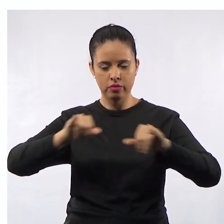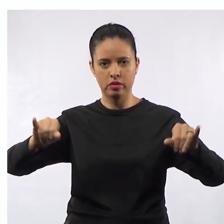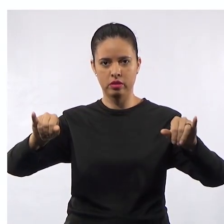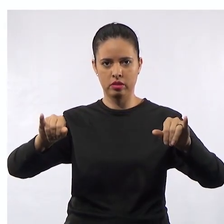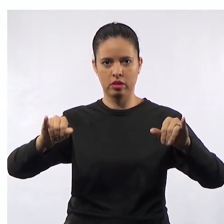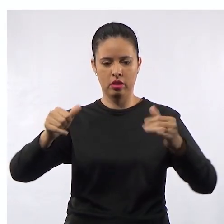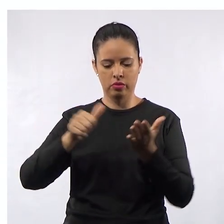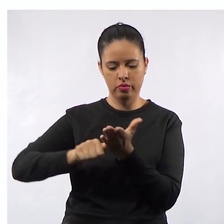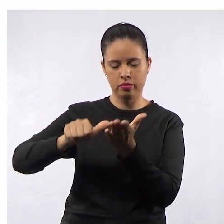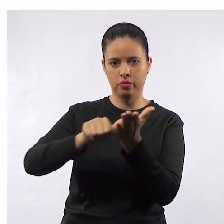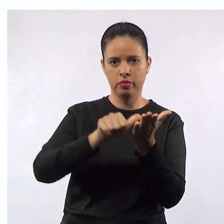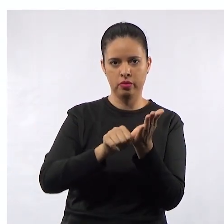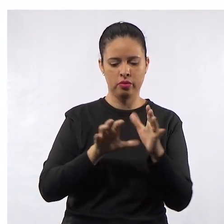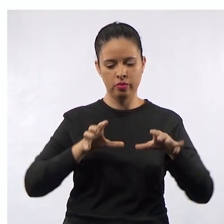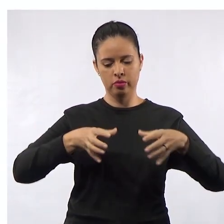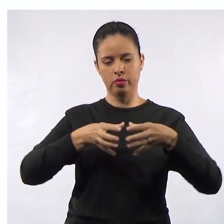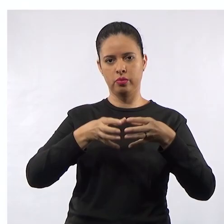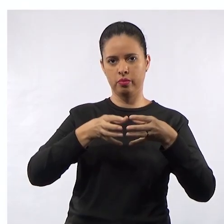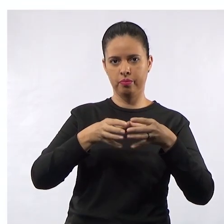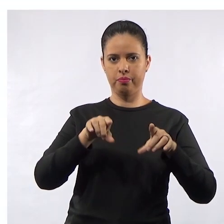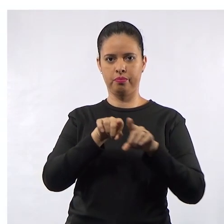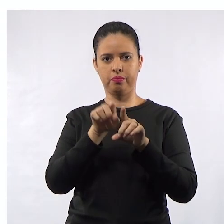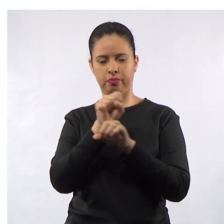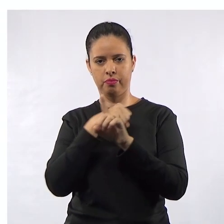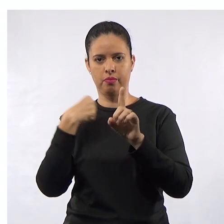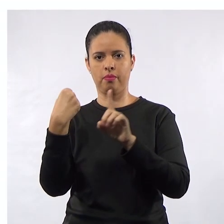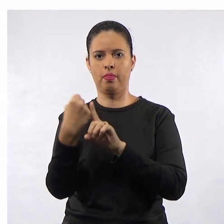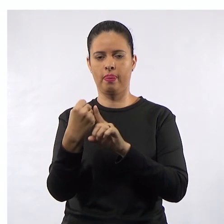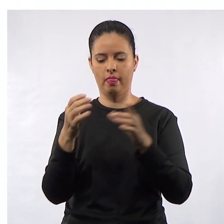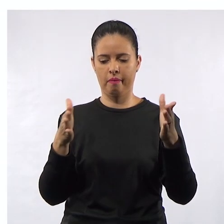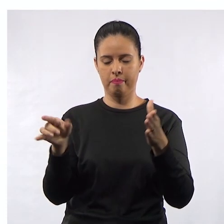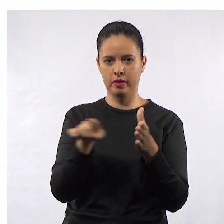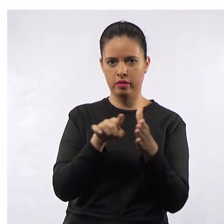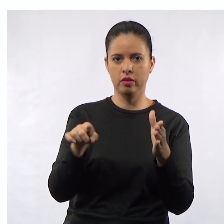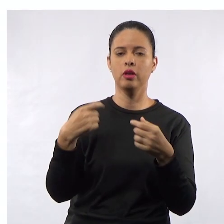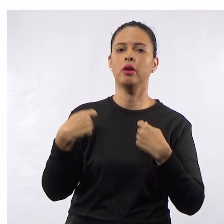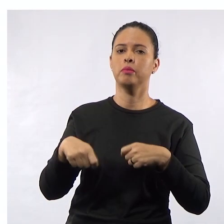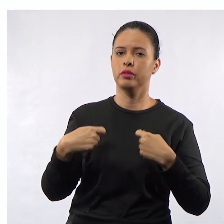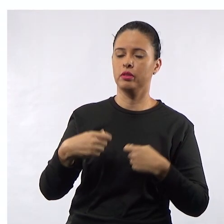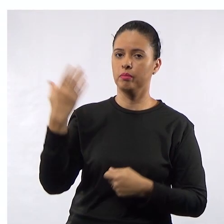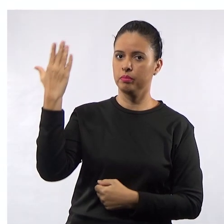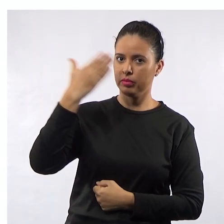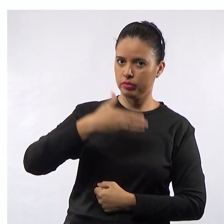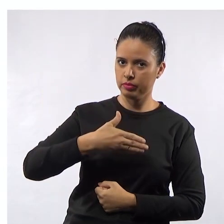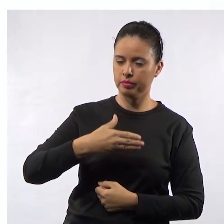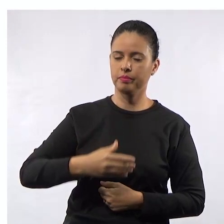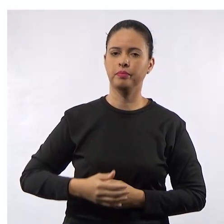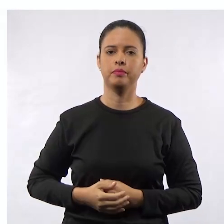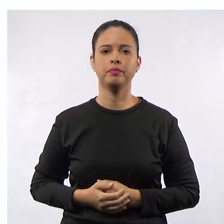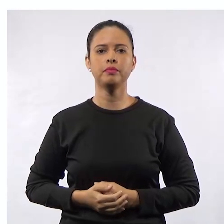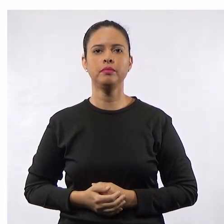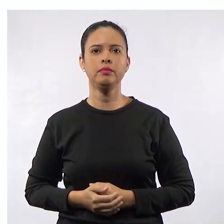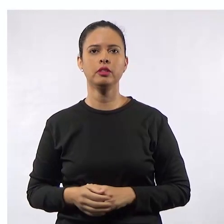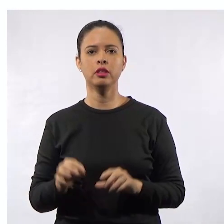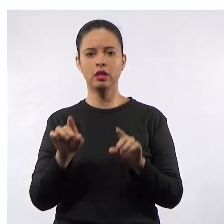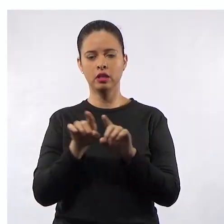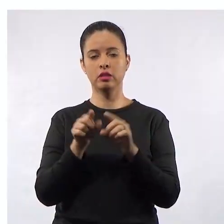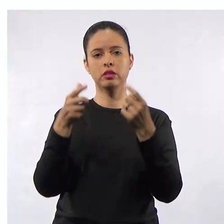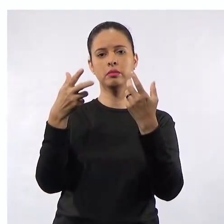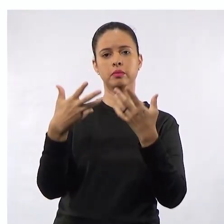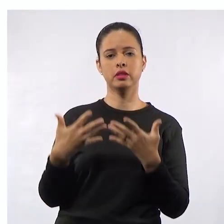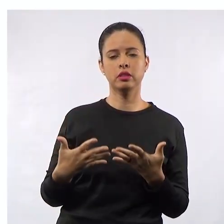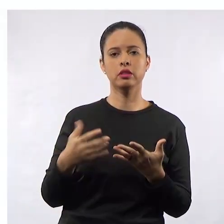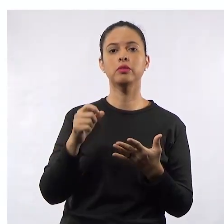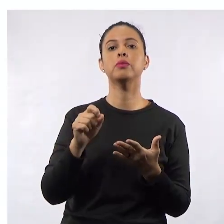tá e quando a sociedade for por prazo determinado deve ser provar a justa causa Ok falando aqui sobre a exclusão